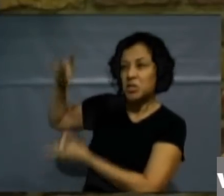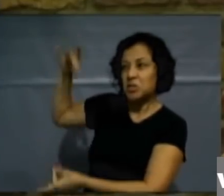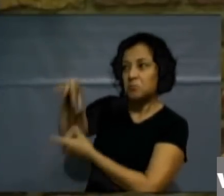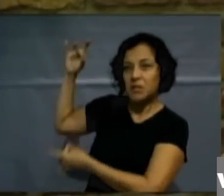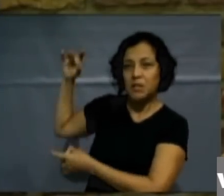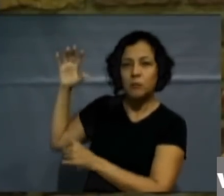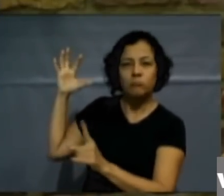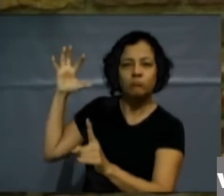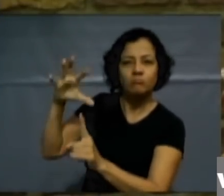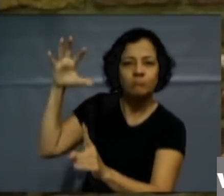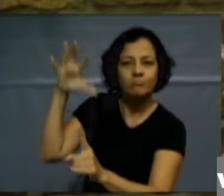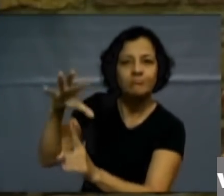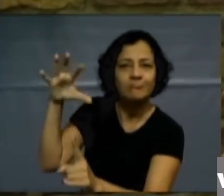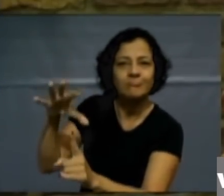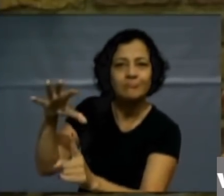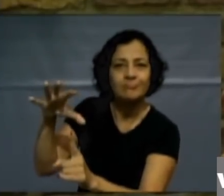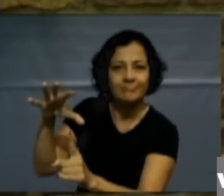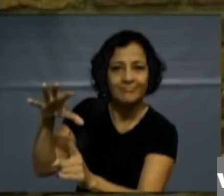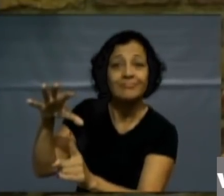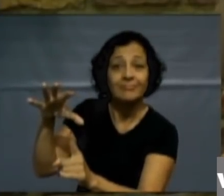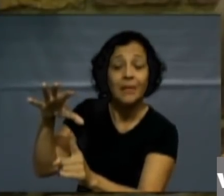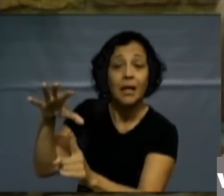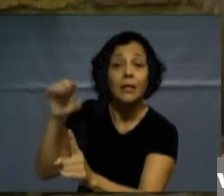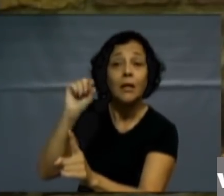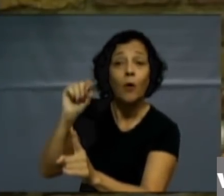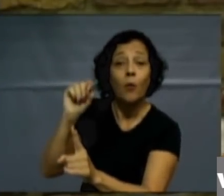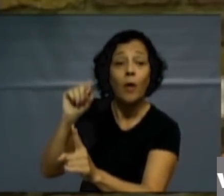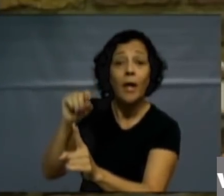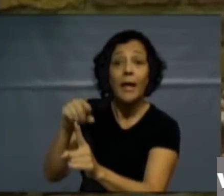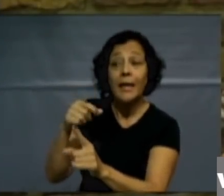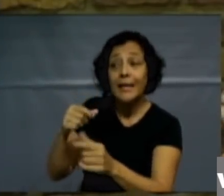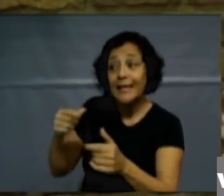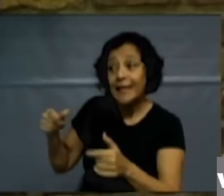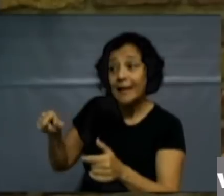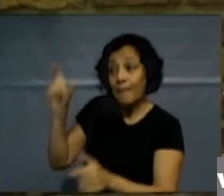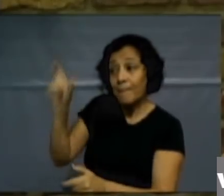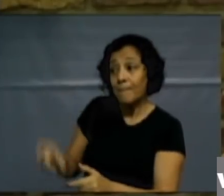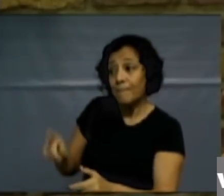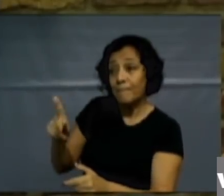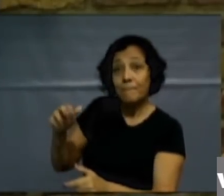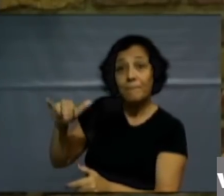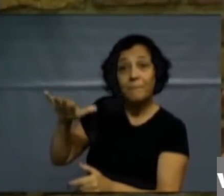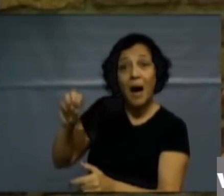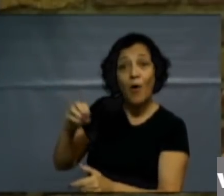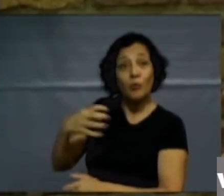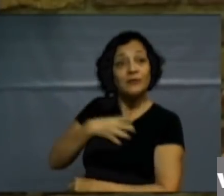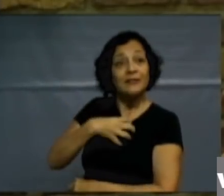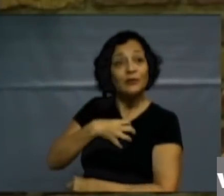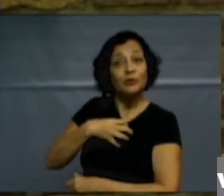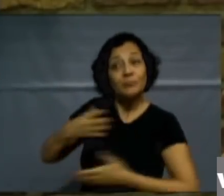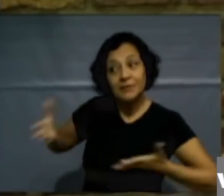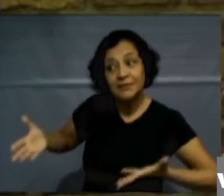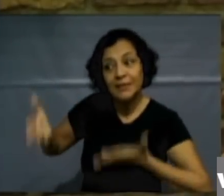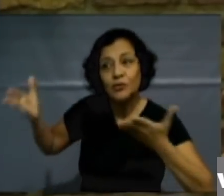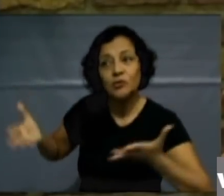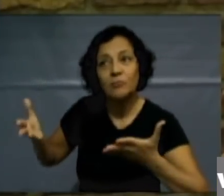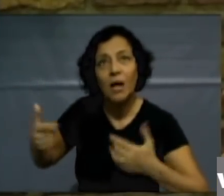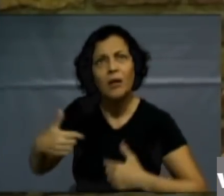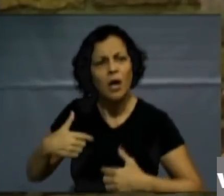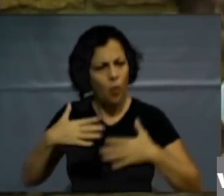isso, certo de quê? De que o incentivou a prosseguir na sua missão, porque ele viu que a gente não era só um corpo de